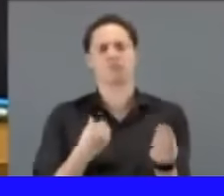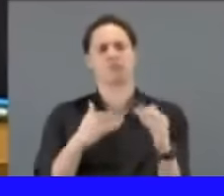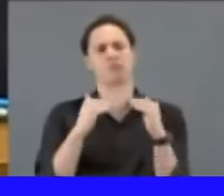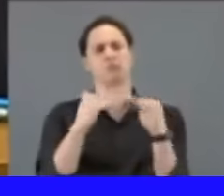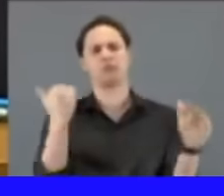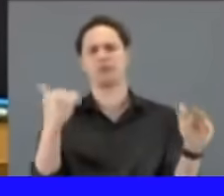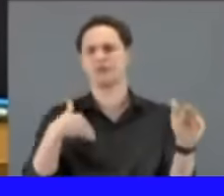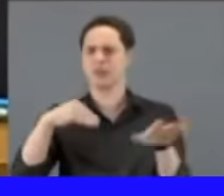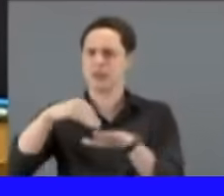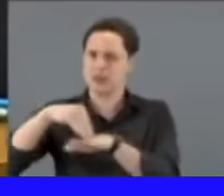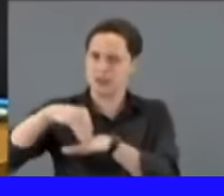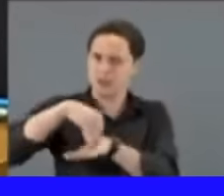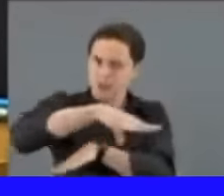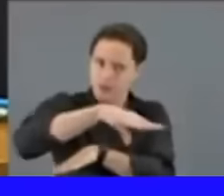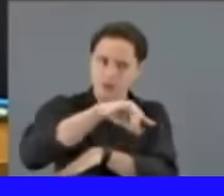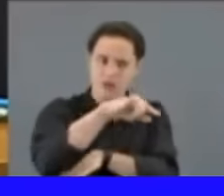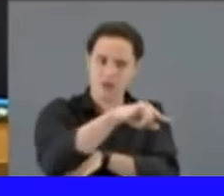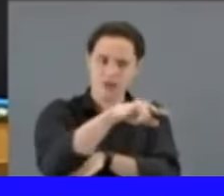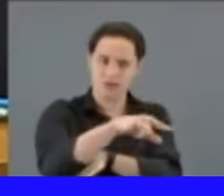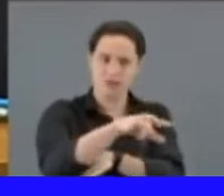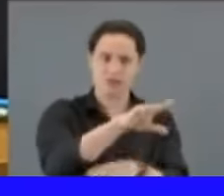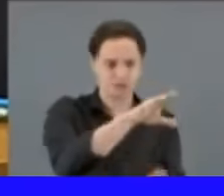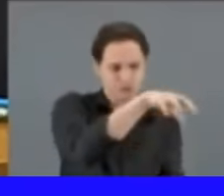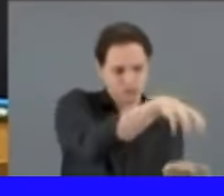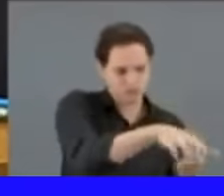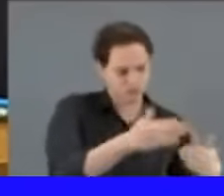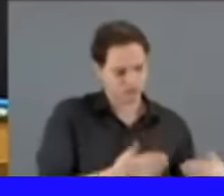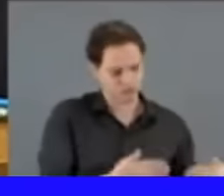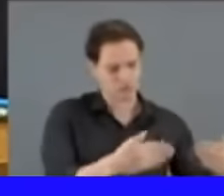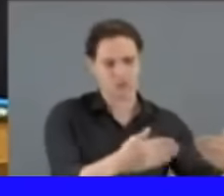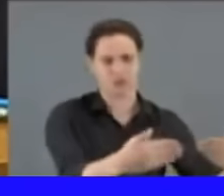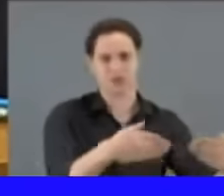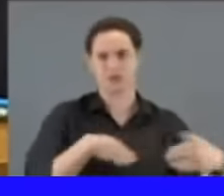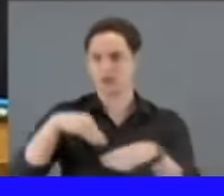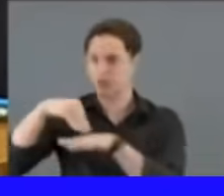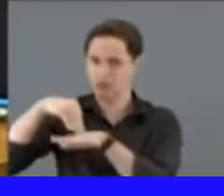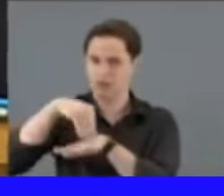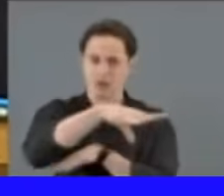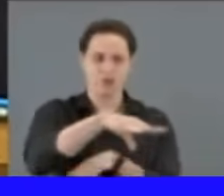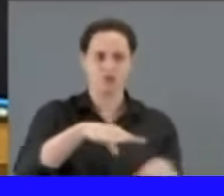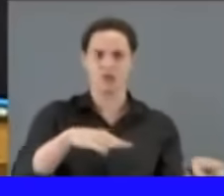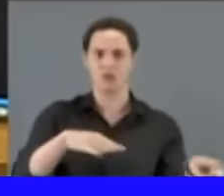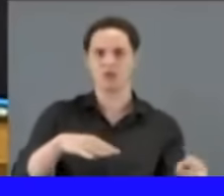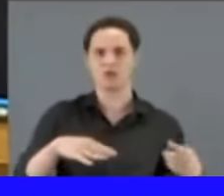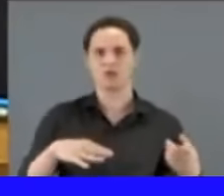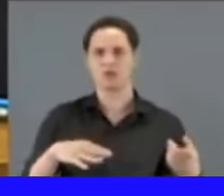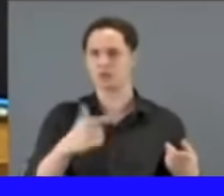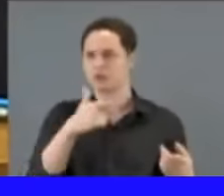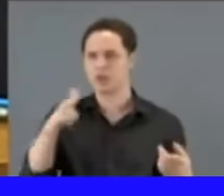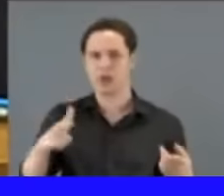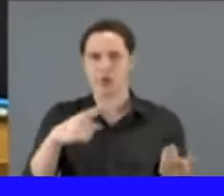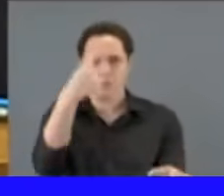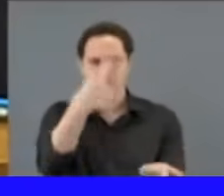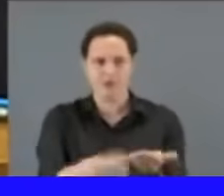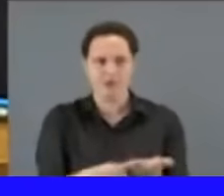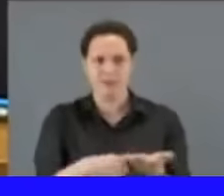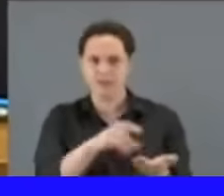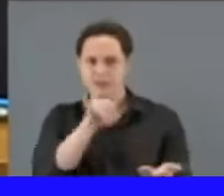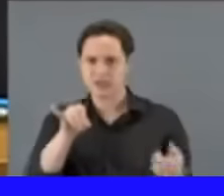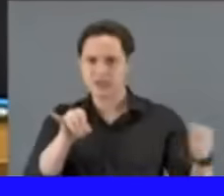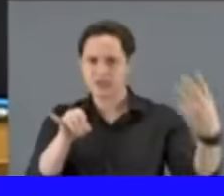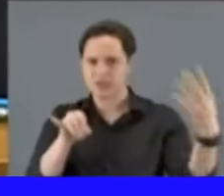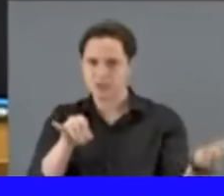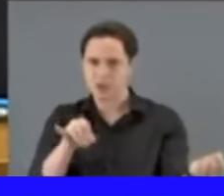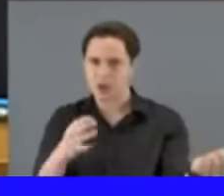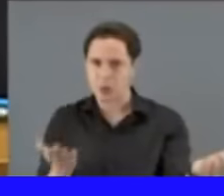encaminhar algo como uma agência, como órgão, de encaminhar algo sem que você tenha confirmação se aquele ministério, aquele